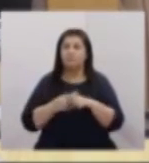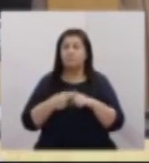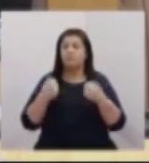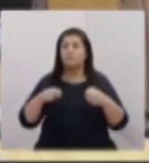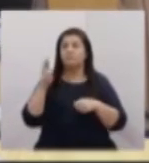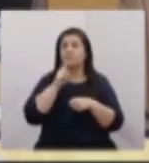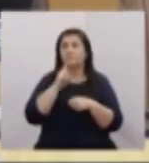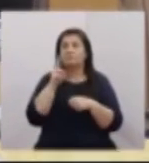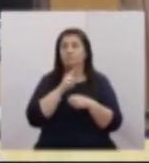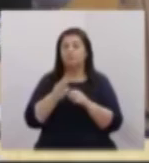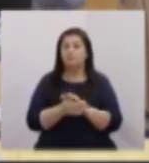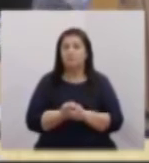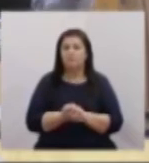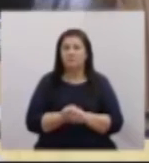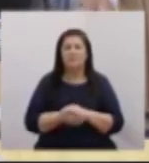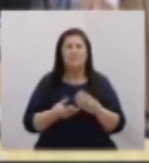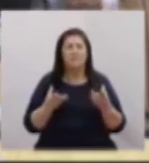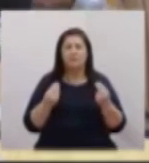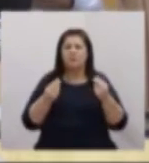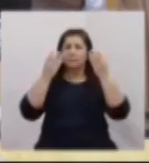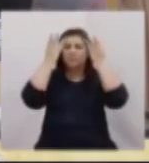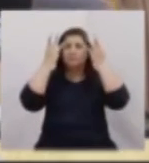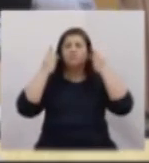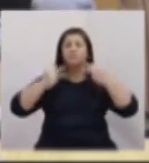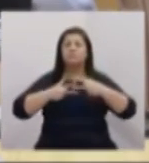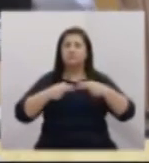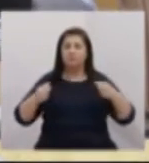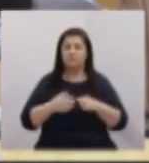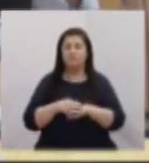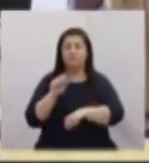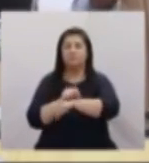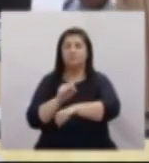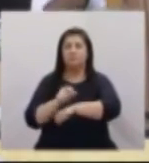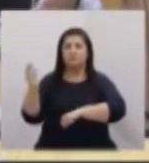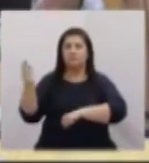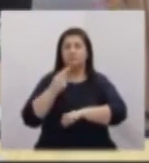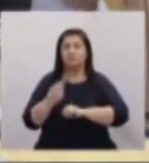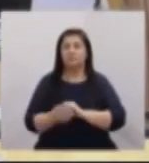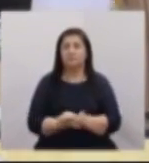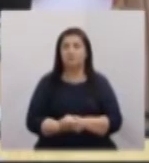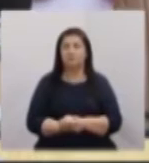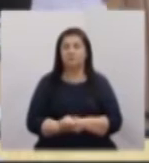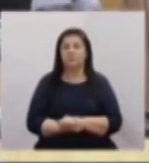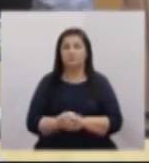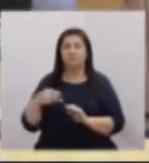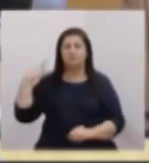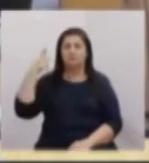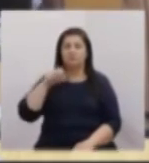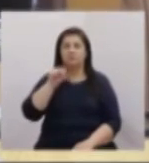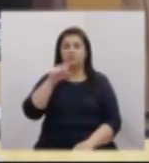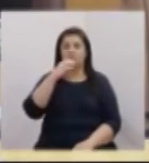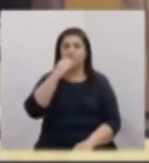devido à quantidade de animais que obriga ao aguardo de manifestações. Vereadora Sônia Pátria